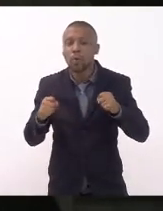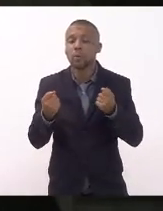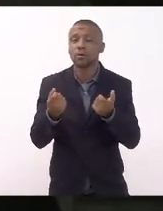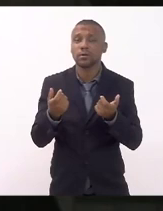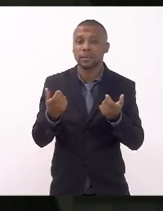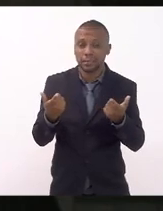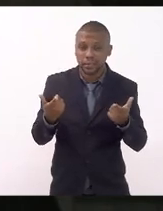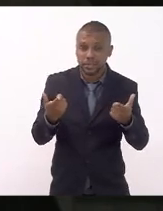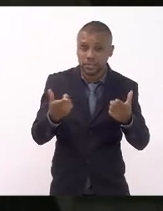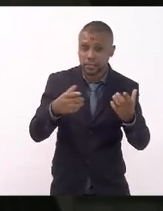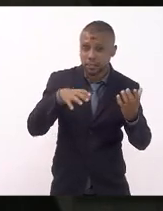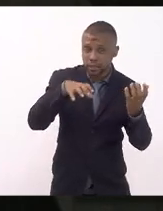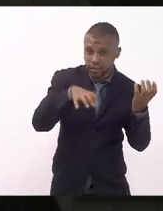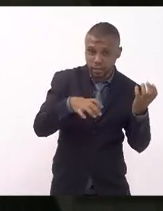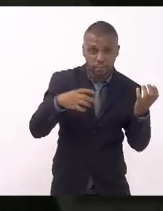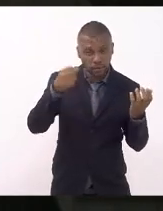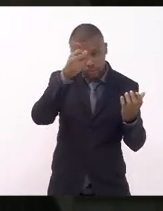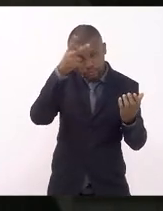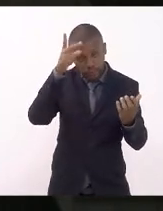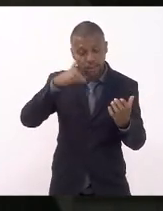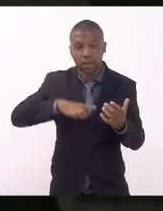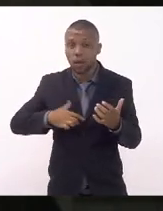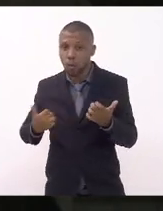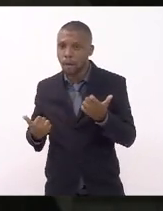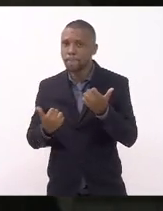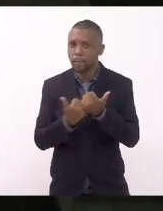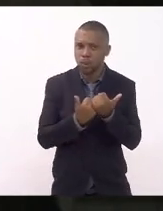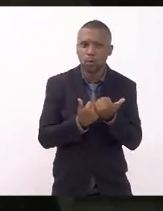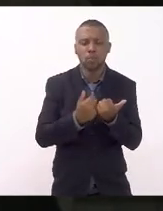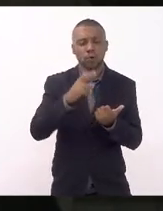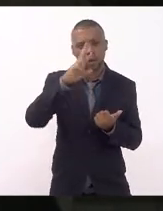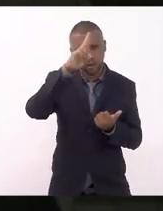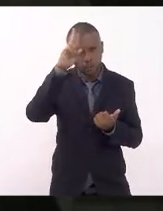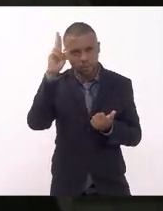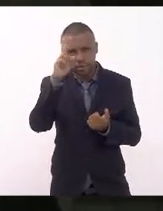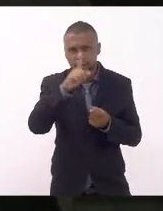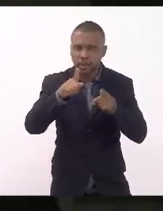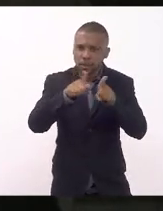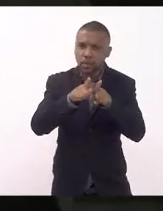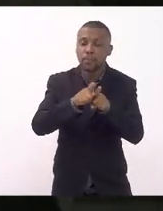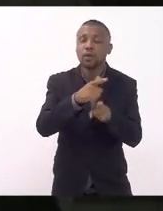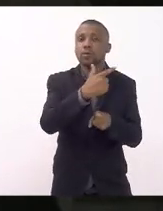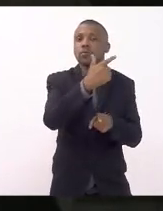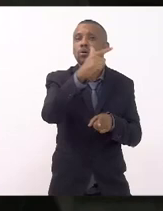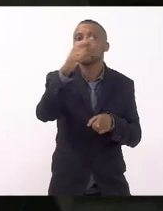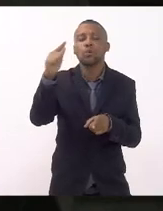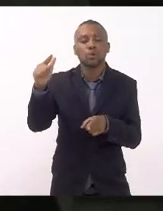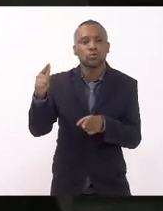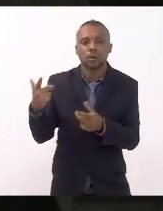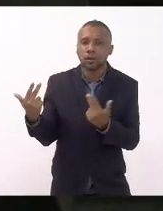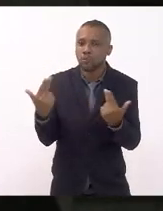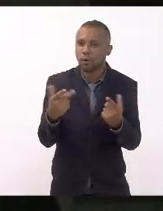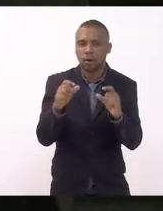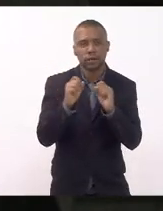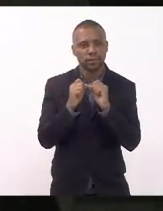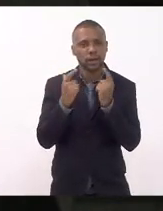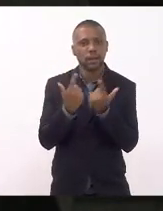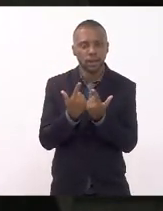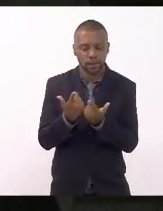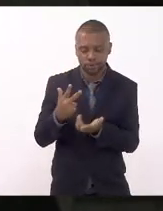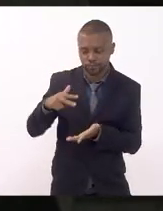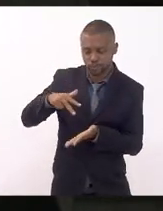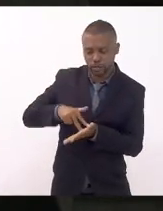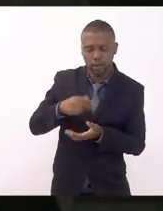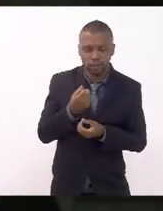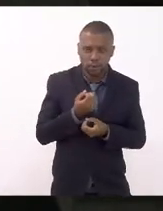apoio, tanto na sociedade e no povo de Mesquita, como também em outros lugares, como aqui nesta casa, onde a minha voz